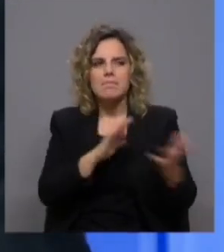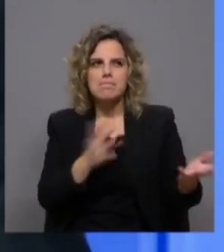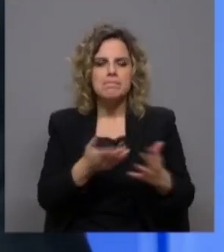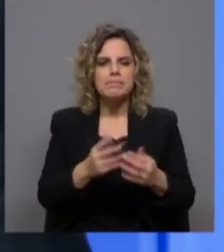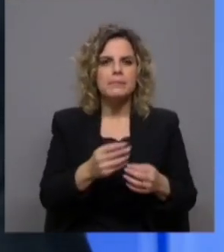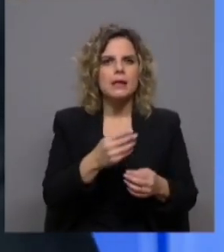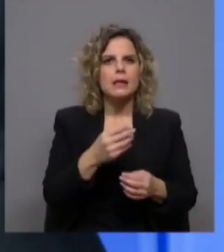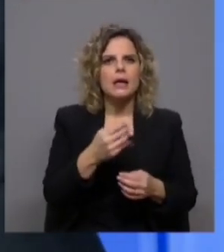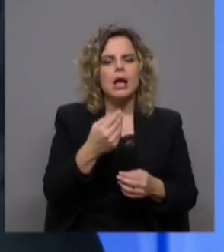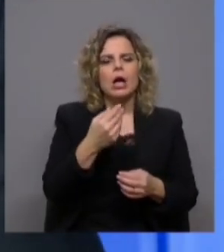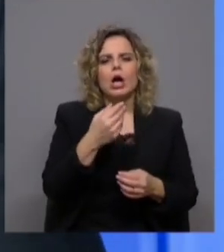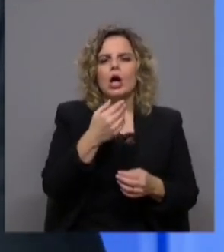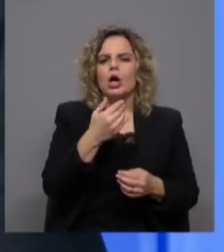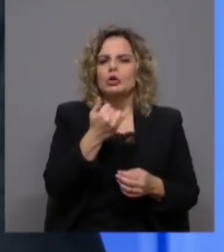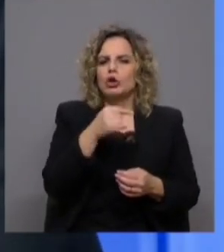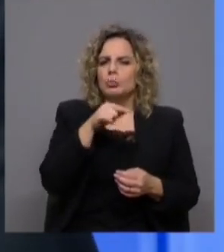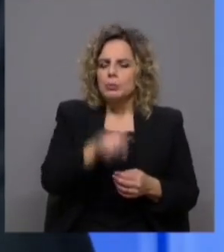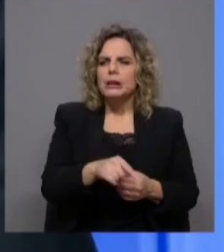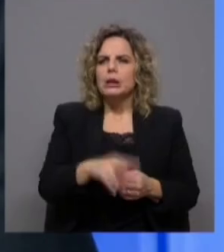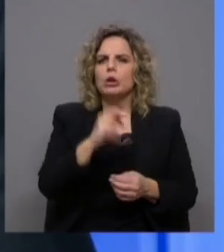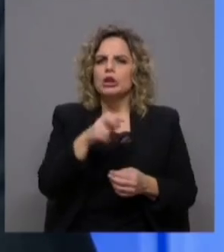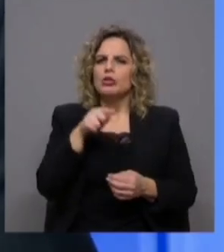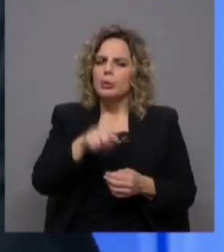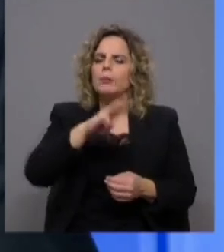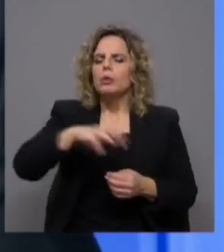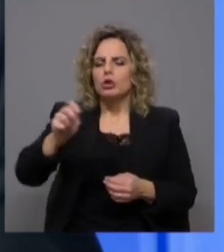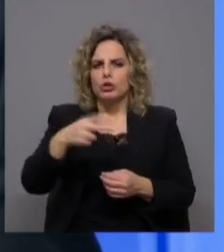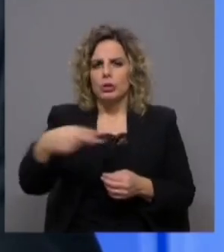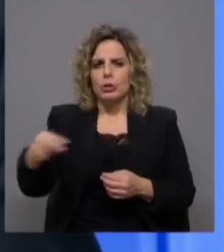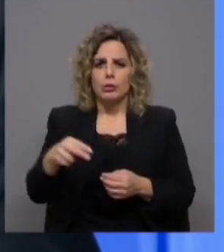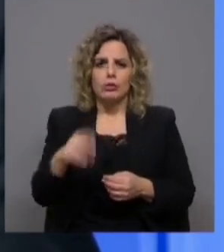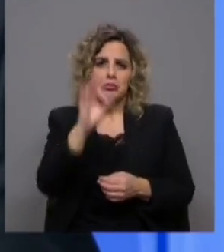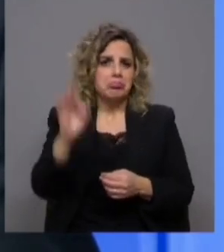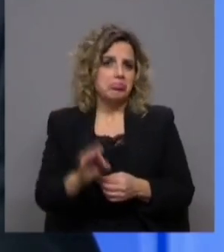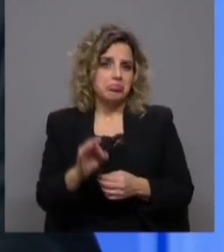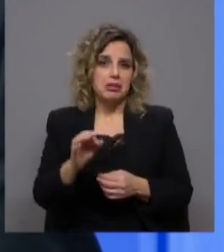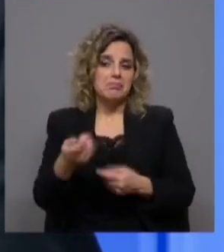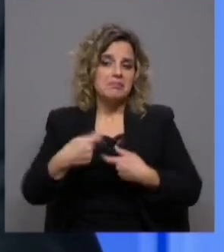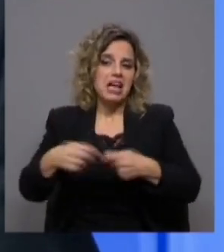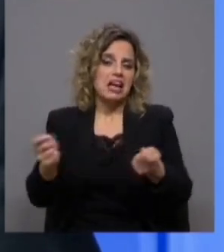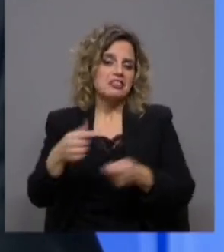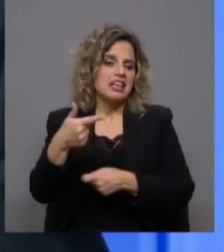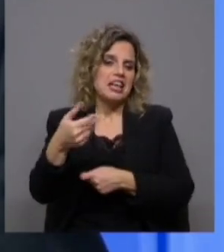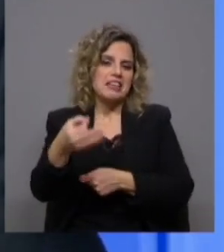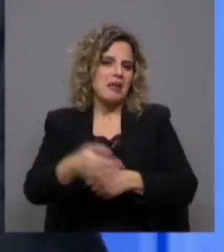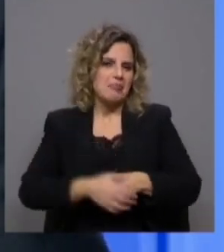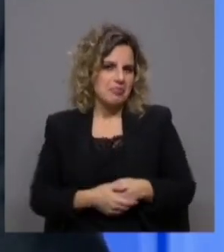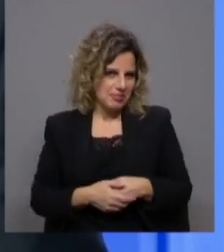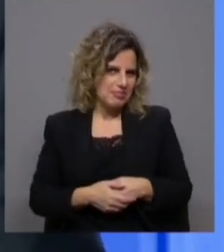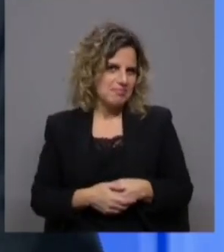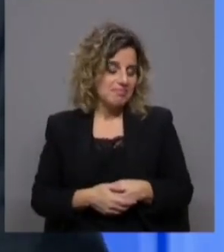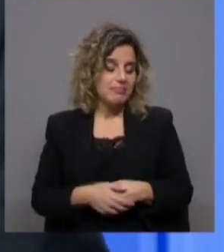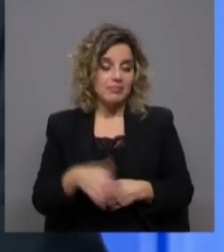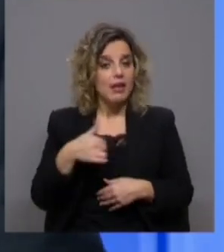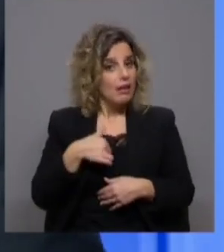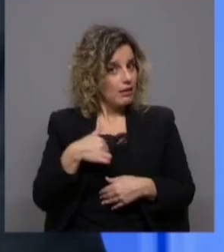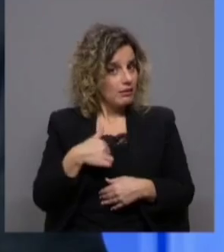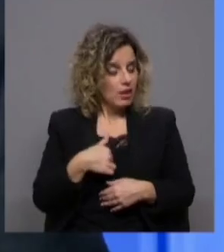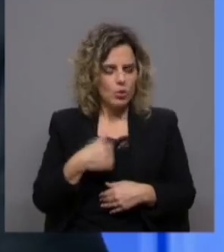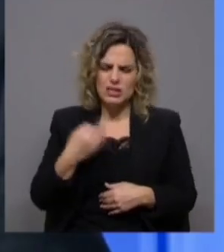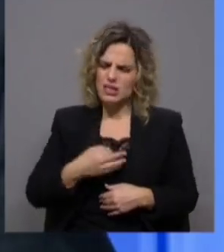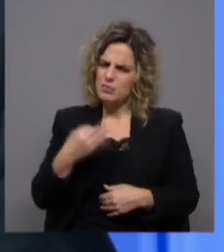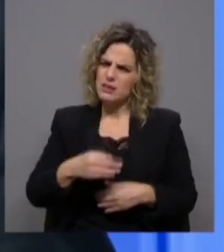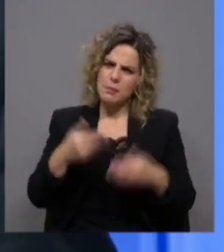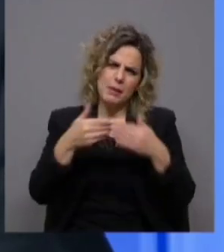2 A 3 mil milhões de euros é que é uma fração daquilo por exemplo se vai gastar na TAP propósito e eu respondo a